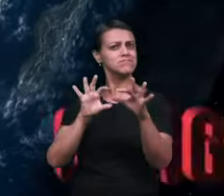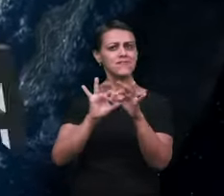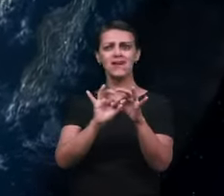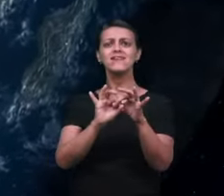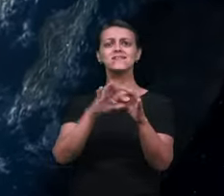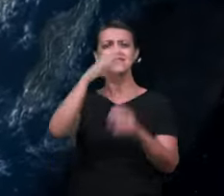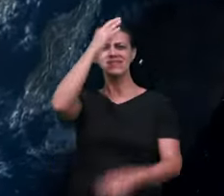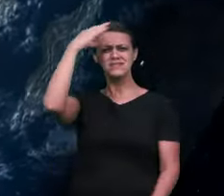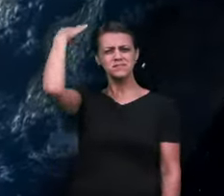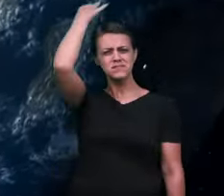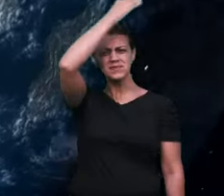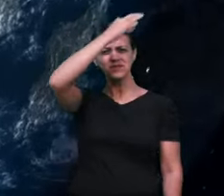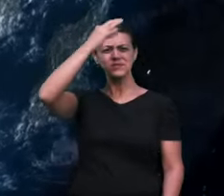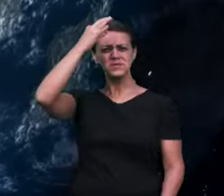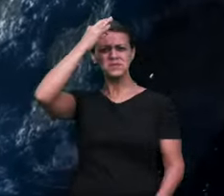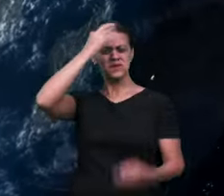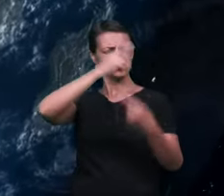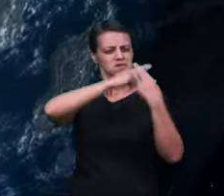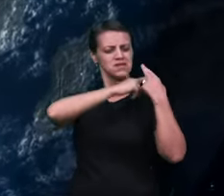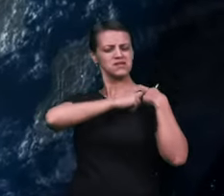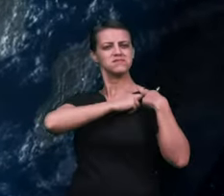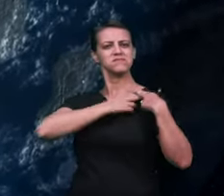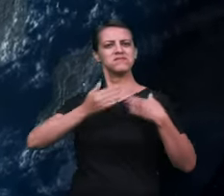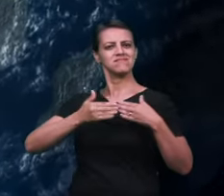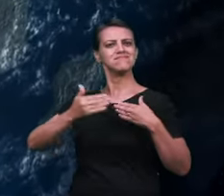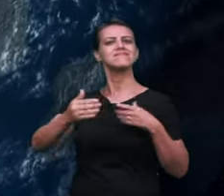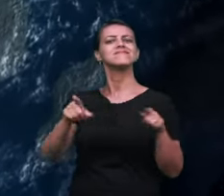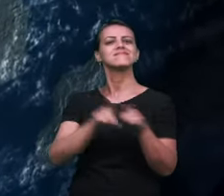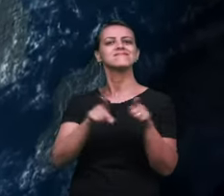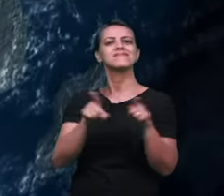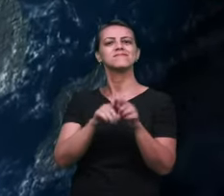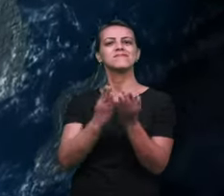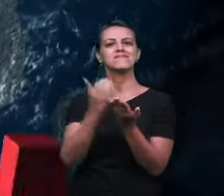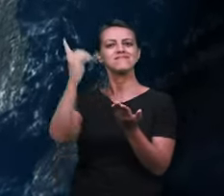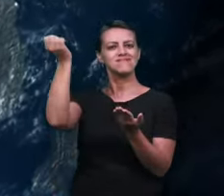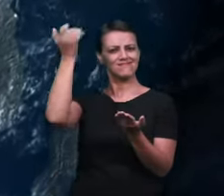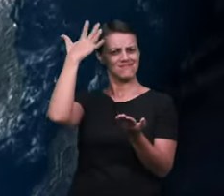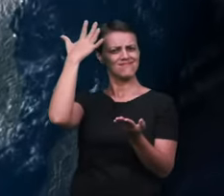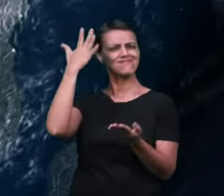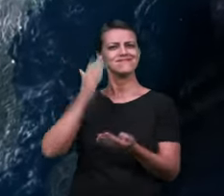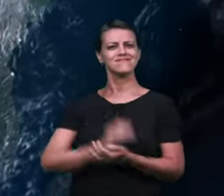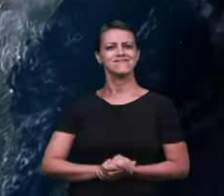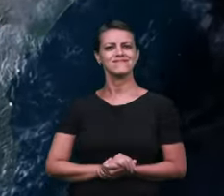do Espírito Santo de Deus e unidas pela Palavra Viva.